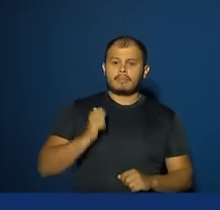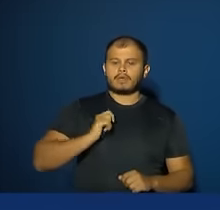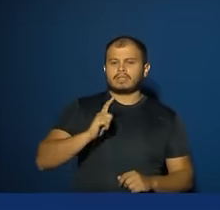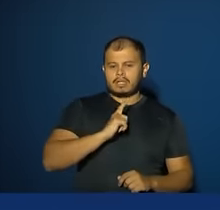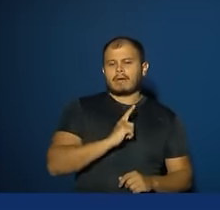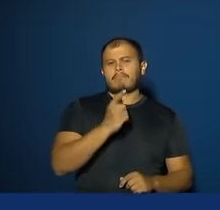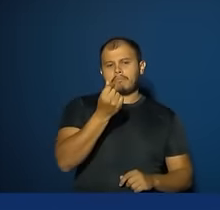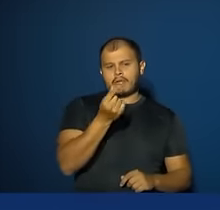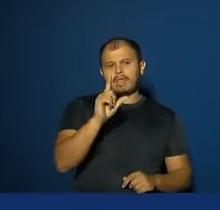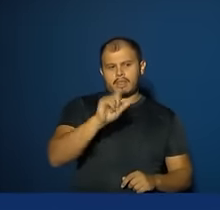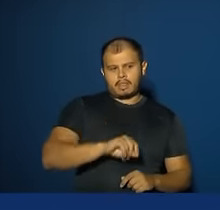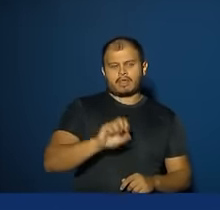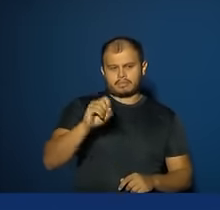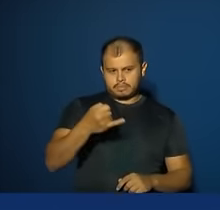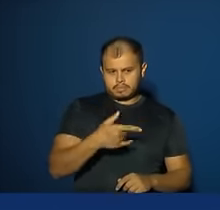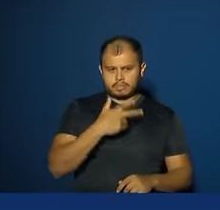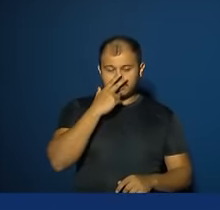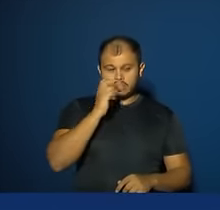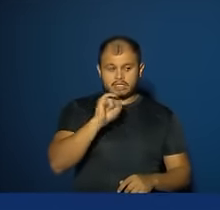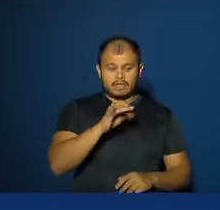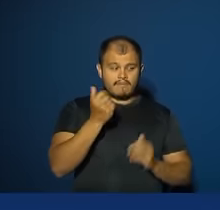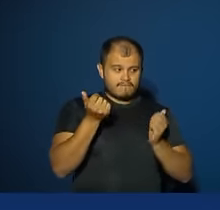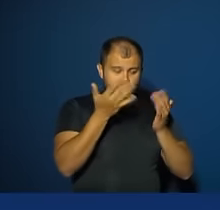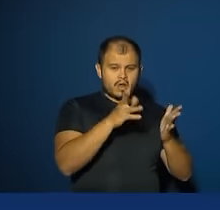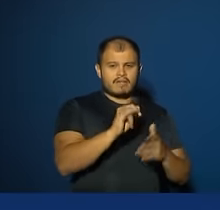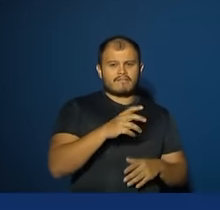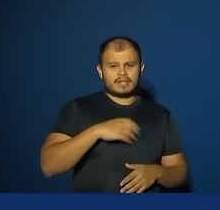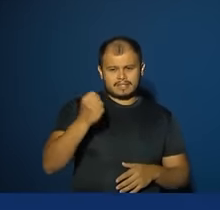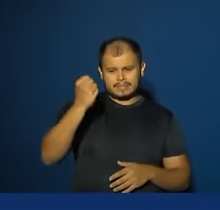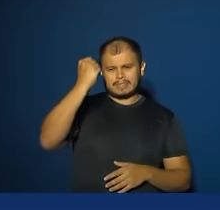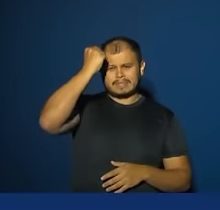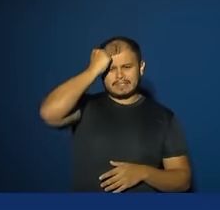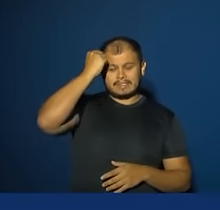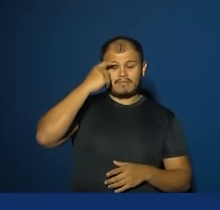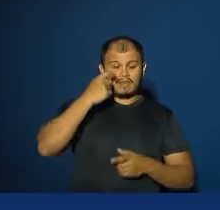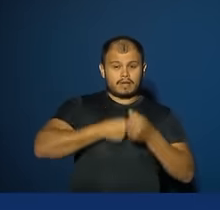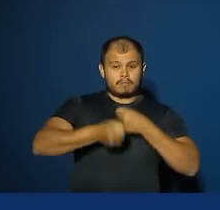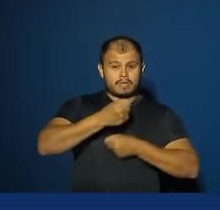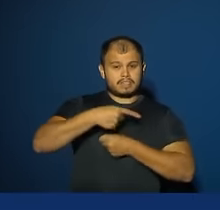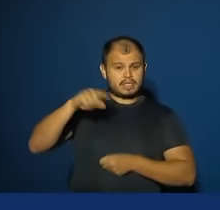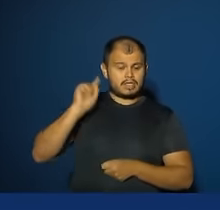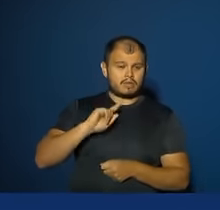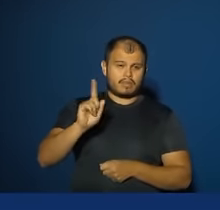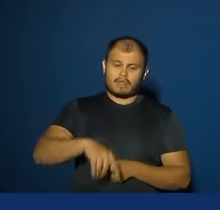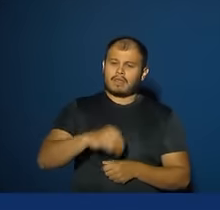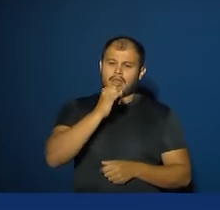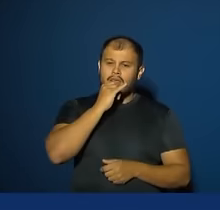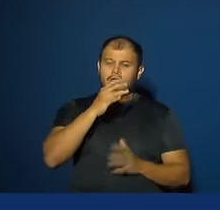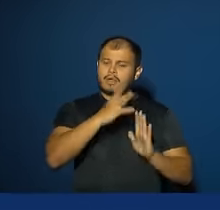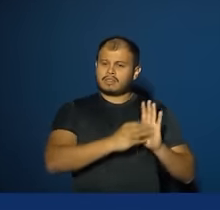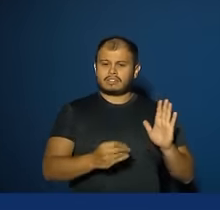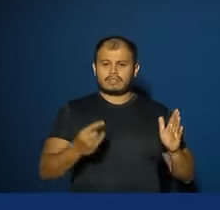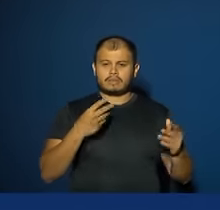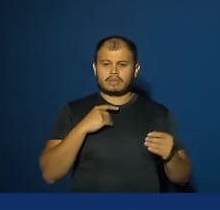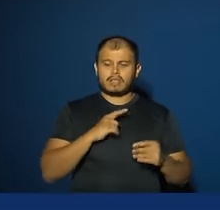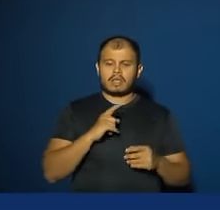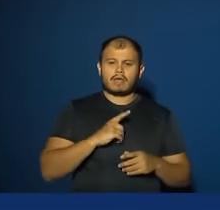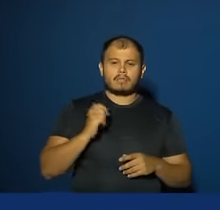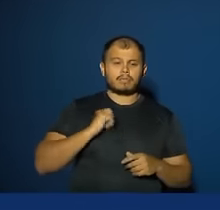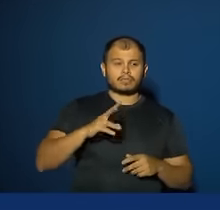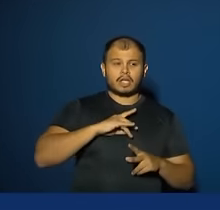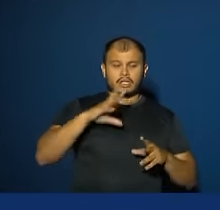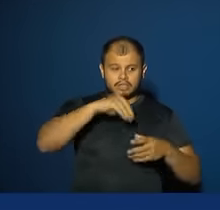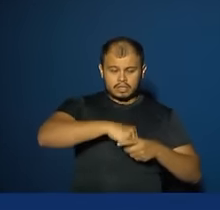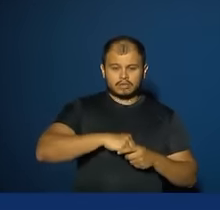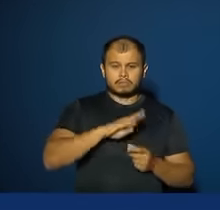sim. Eu acho que quem ficar de fora vai se arrepender. Você vê, o ano passado foi um grande exemplo, né? Você timing a Bolsa é muito